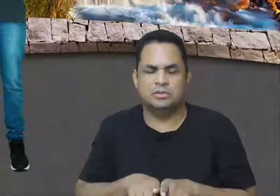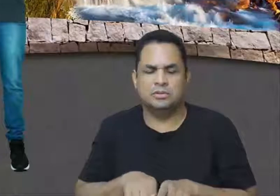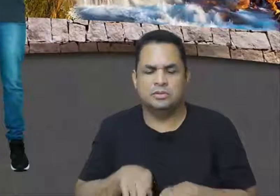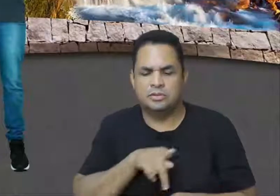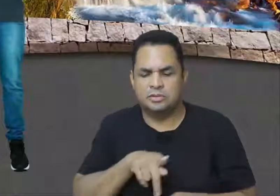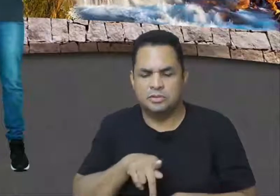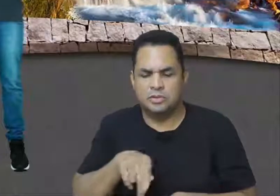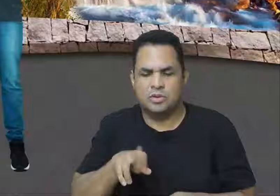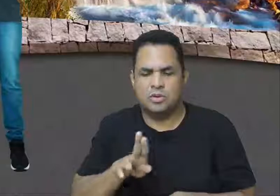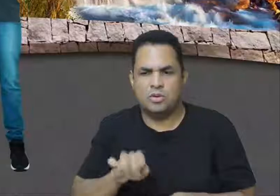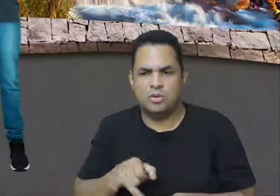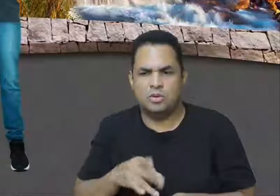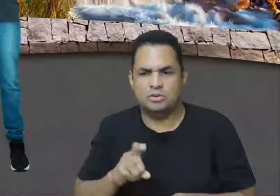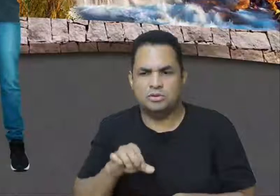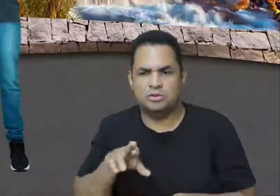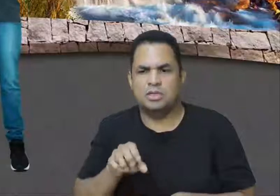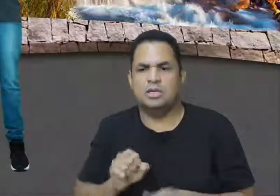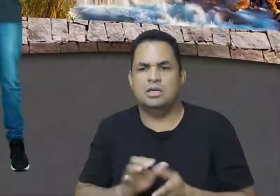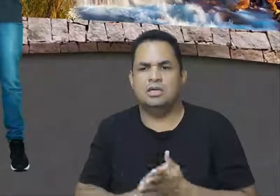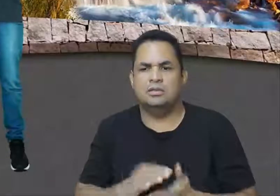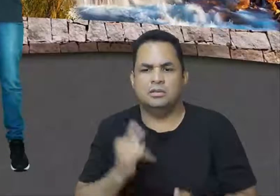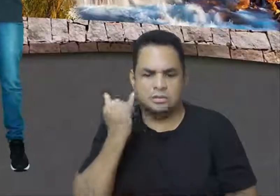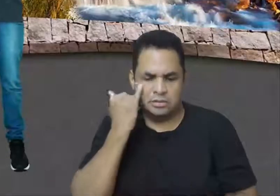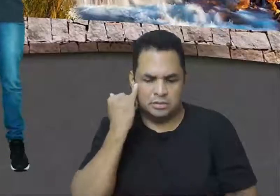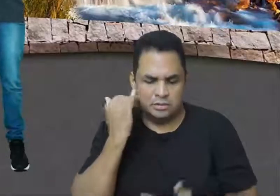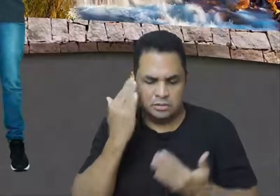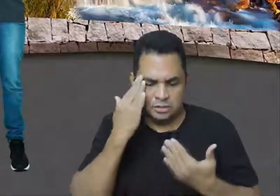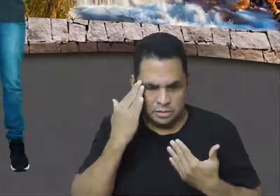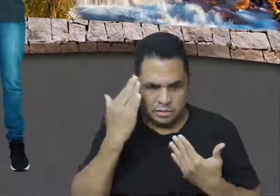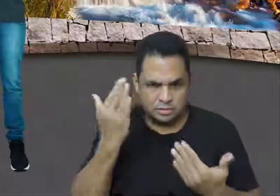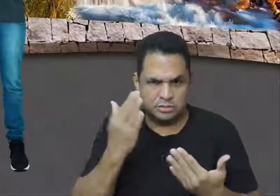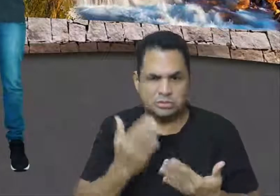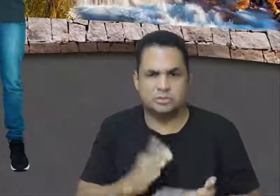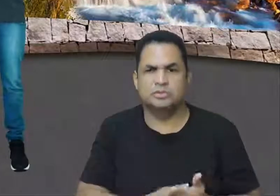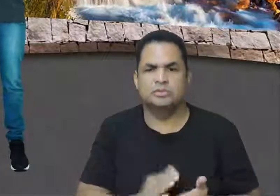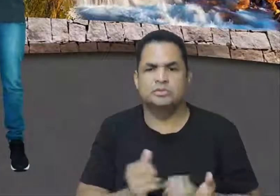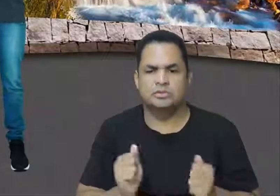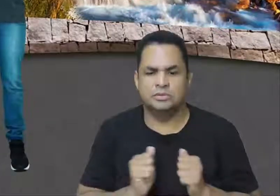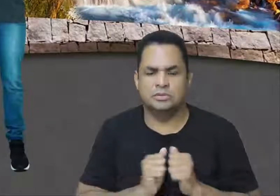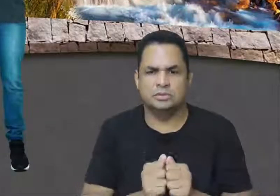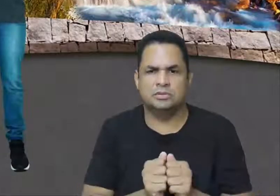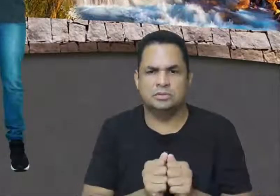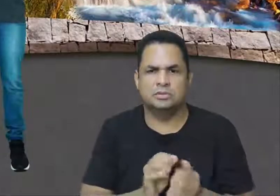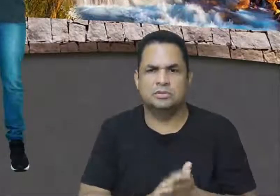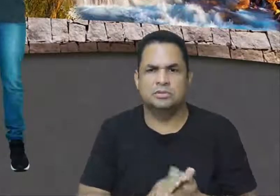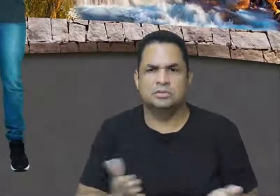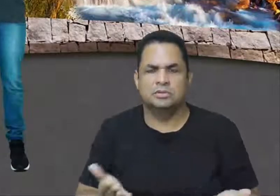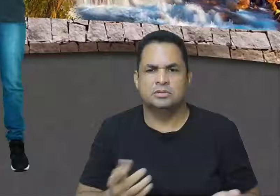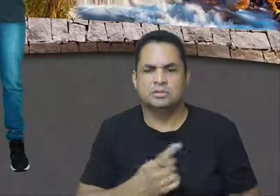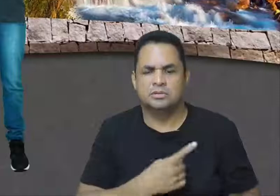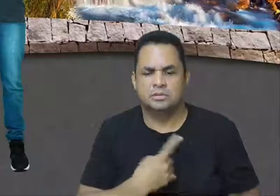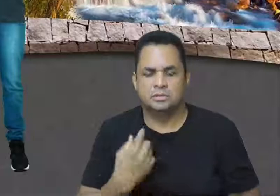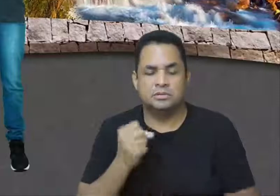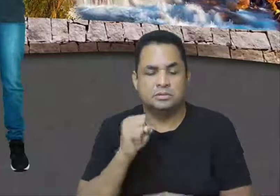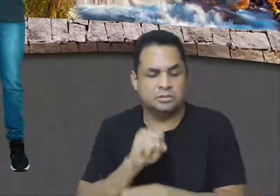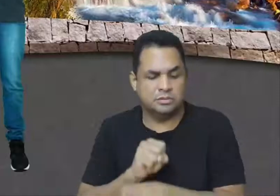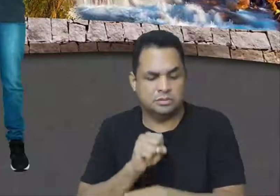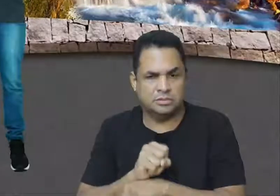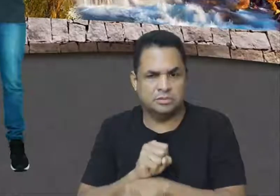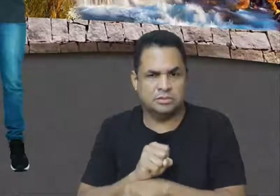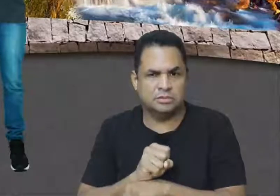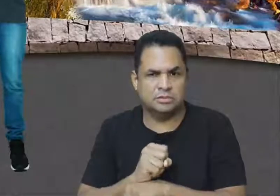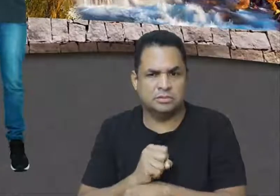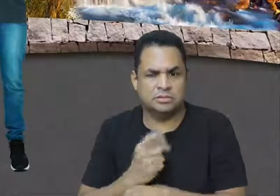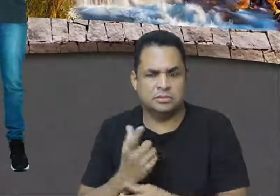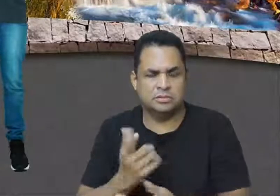Rogério, o professor Samuel, agradece a todos vocês que estiveram conosco. E claro que nós esperamos que